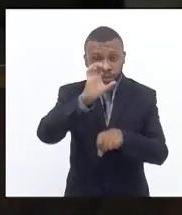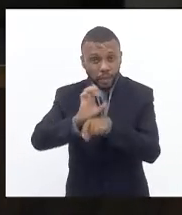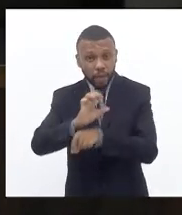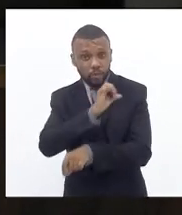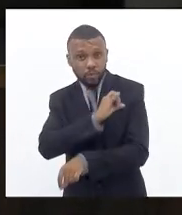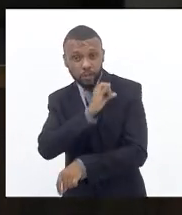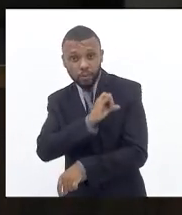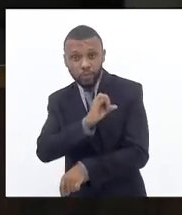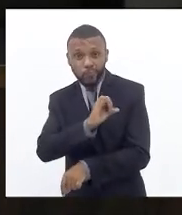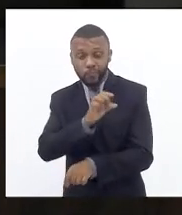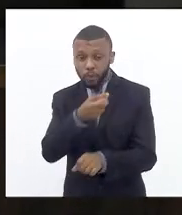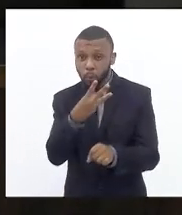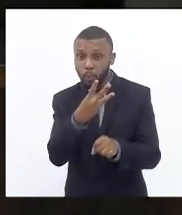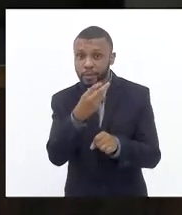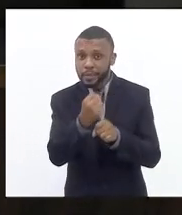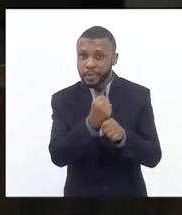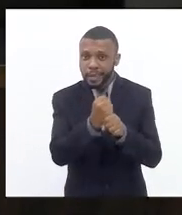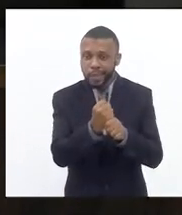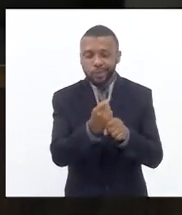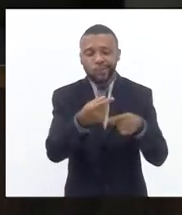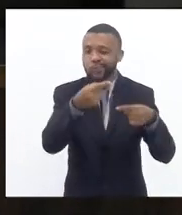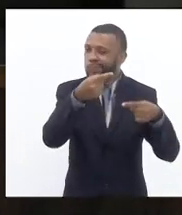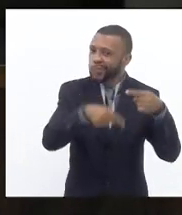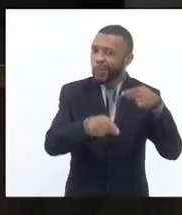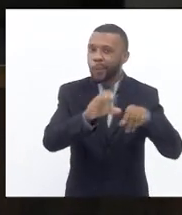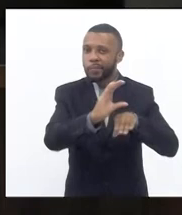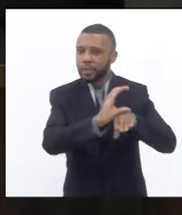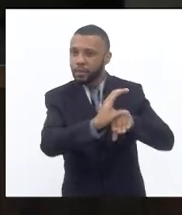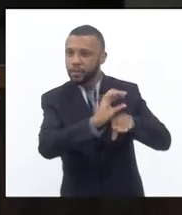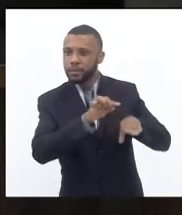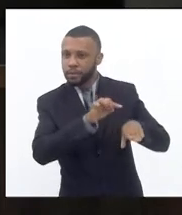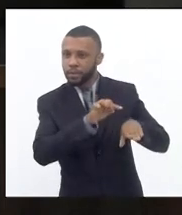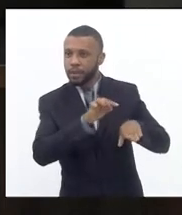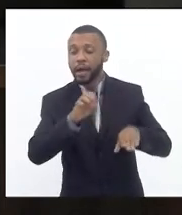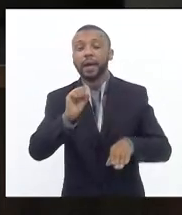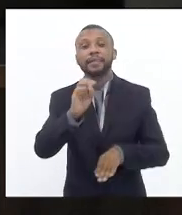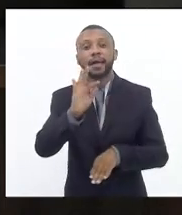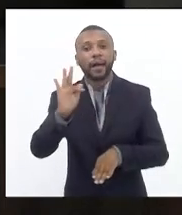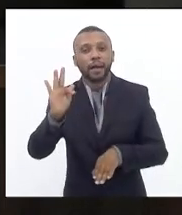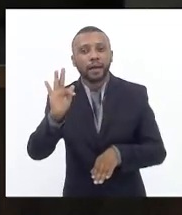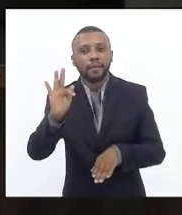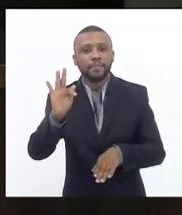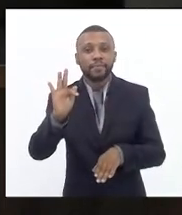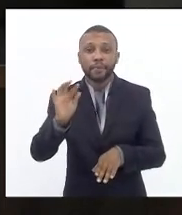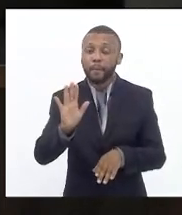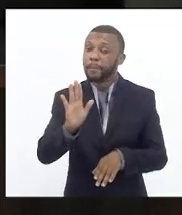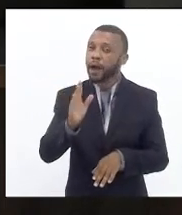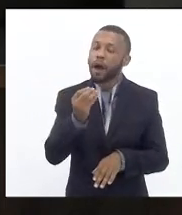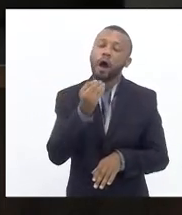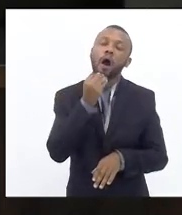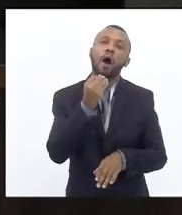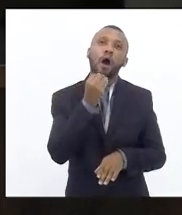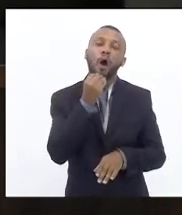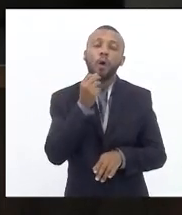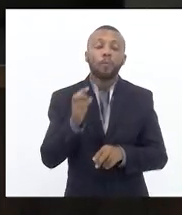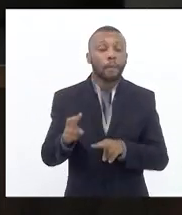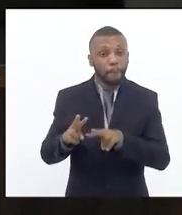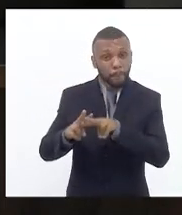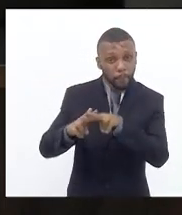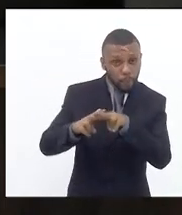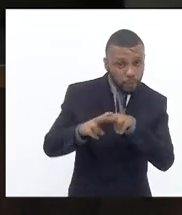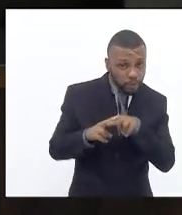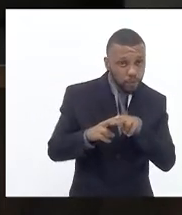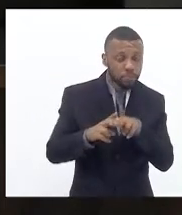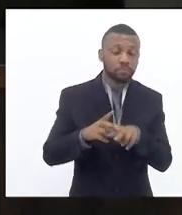STF diz que o triénio é incondicional o STF Mas é óbvio Por esta razão